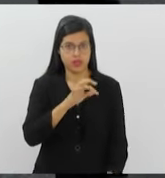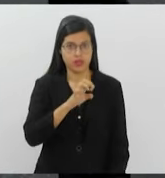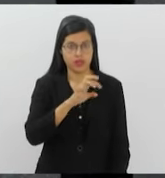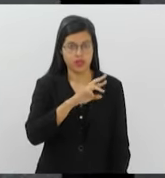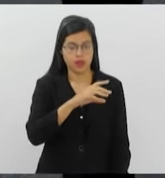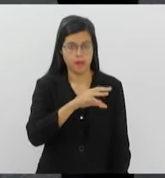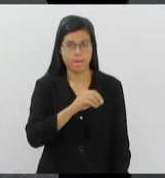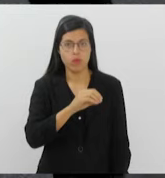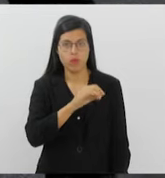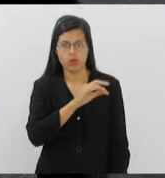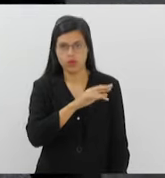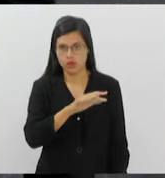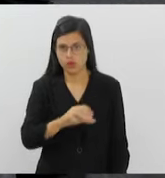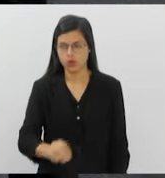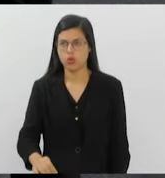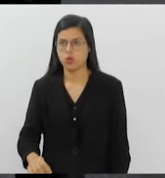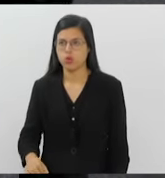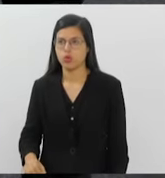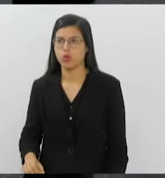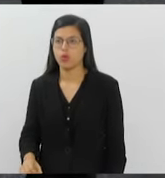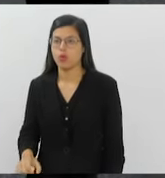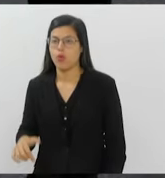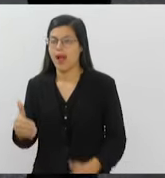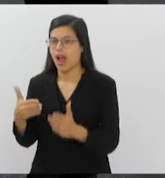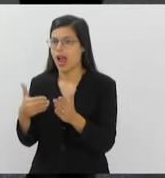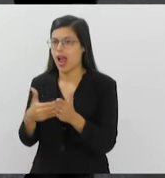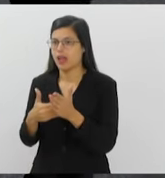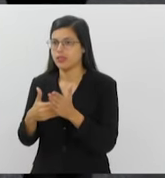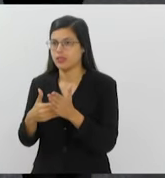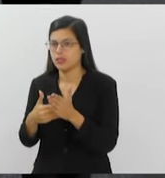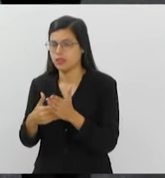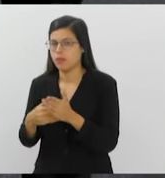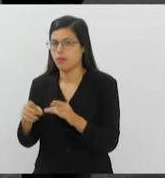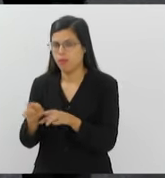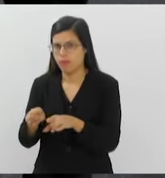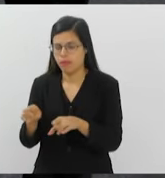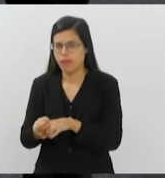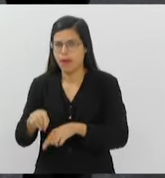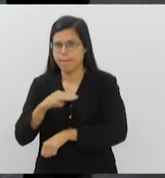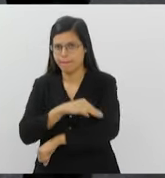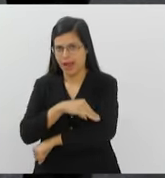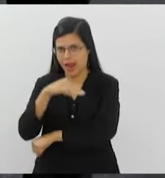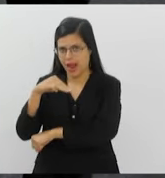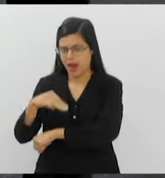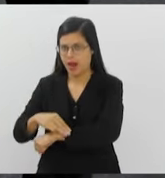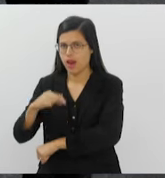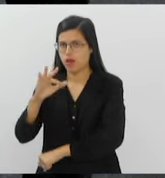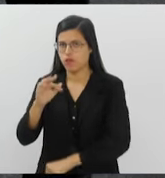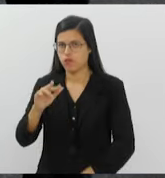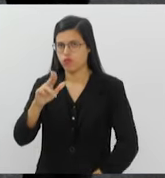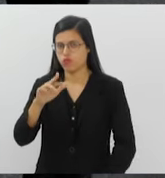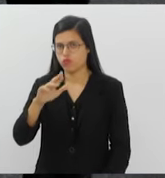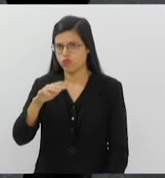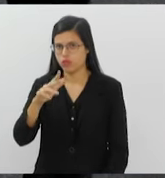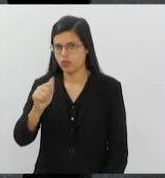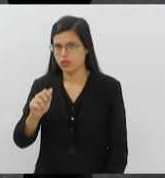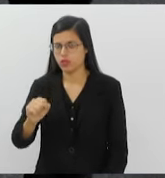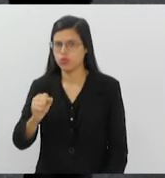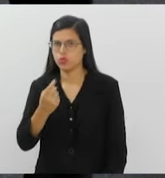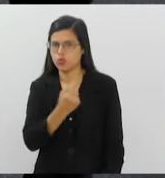Sobrinho, deputado Chico Machado, a Termo Macaé, a Furnas Santa Cruz Nova 1 e